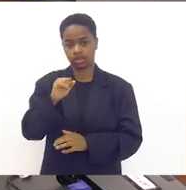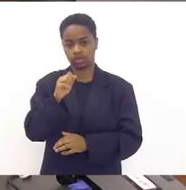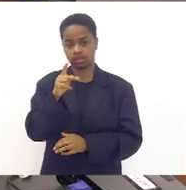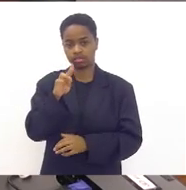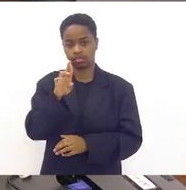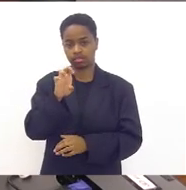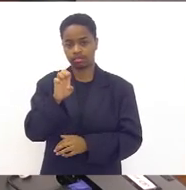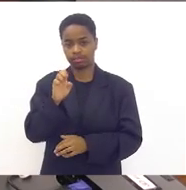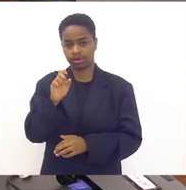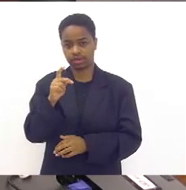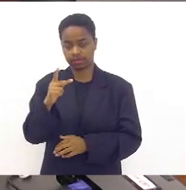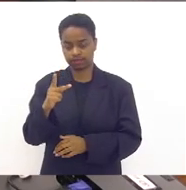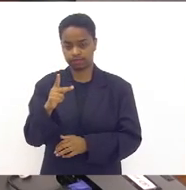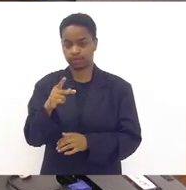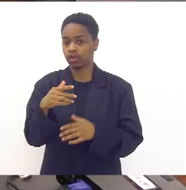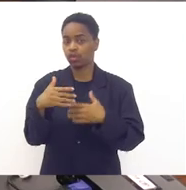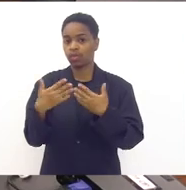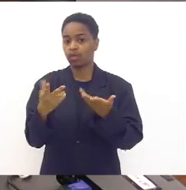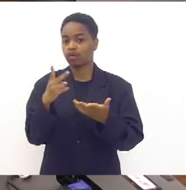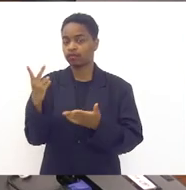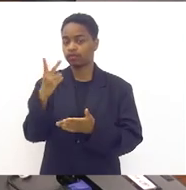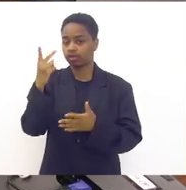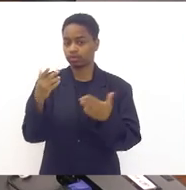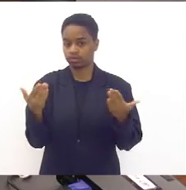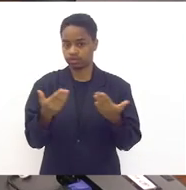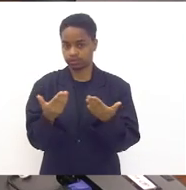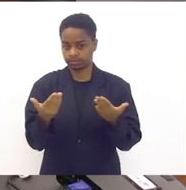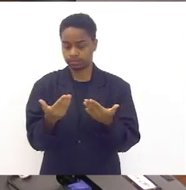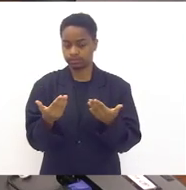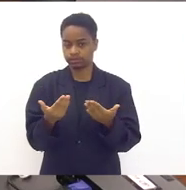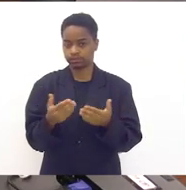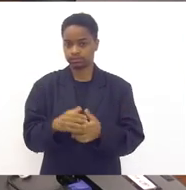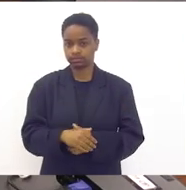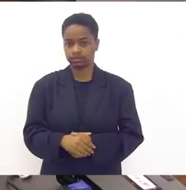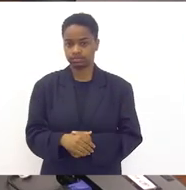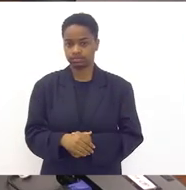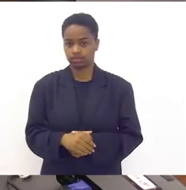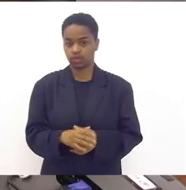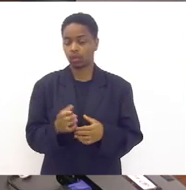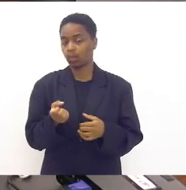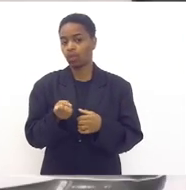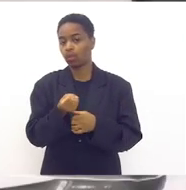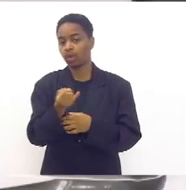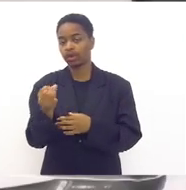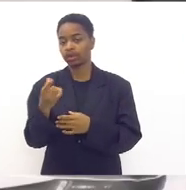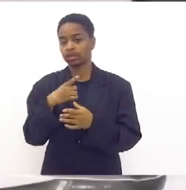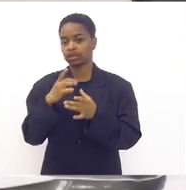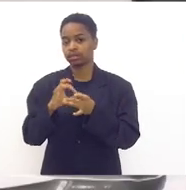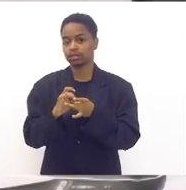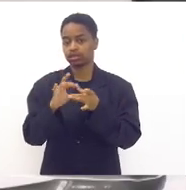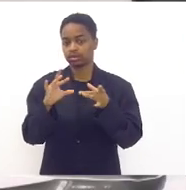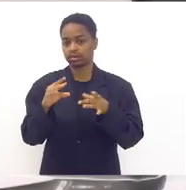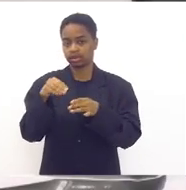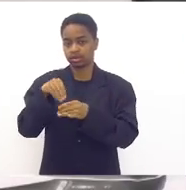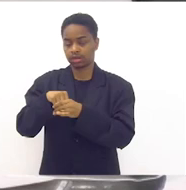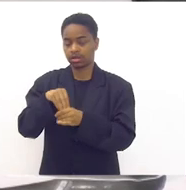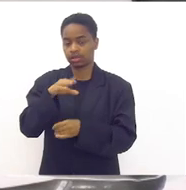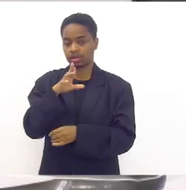caixa do Rio Previdência? Quanto é o caixa disponível no Rio